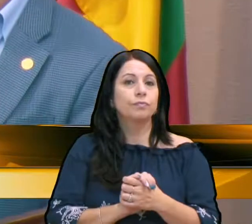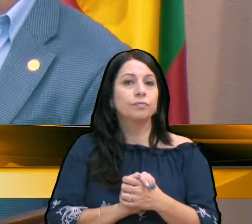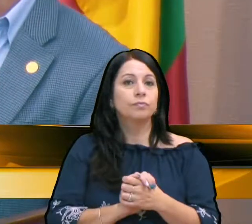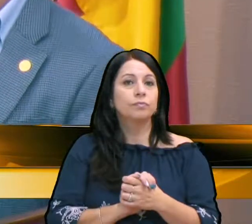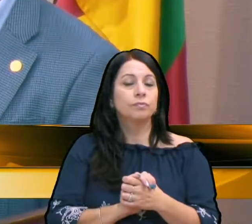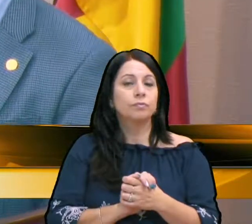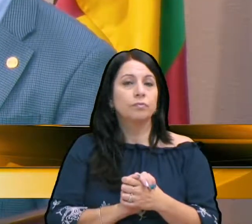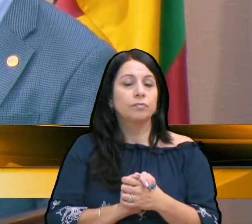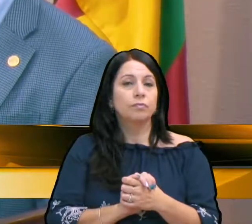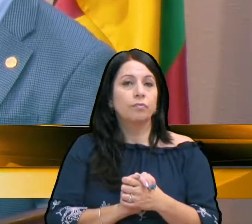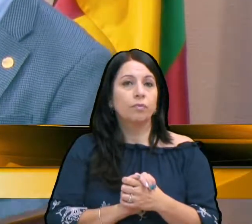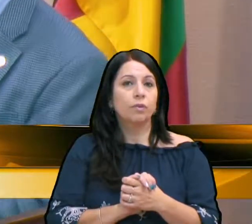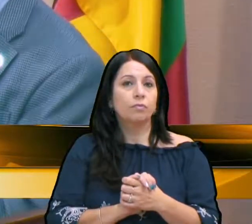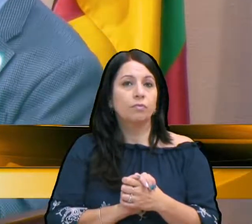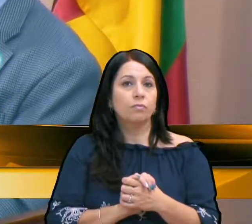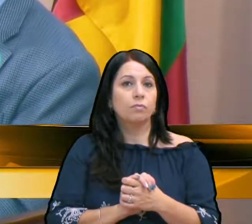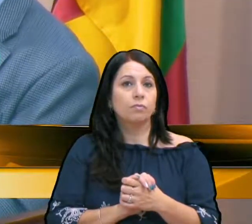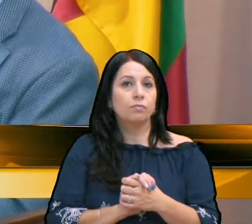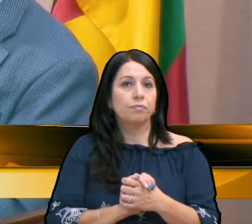Quando